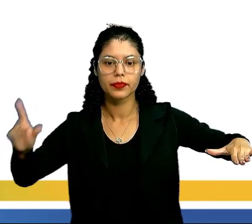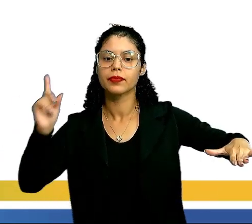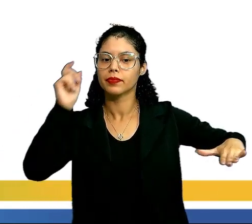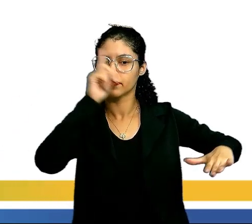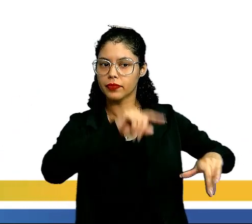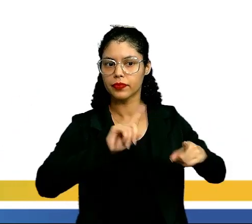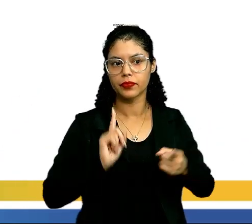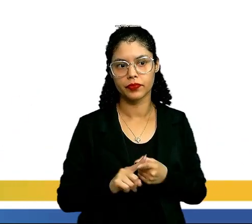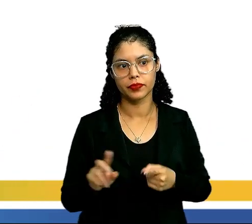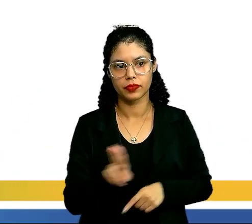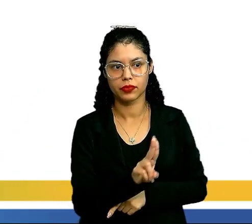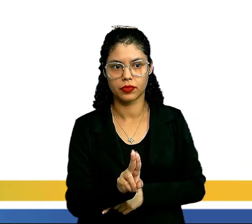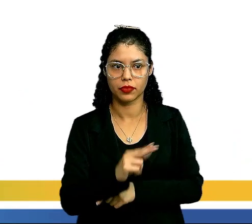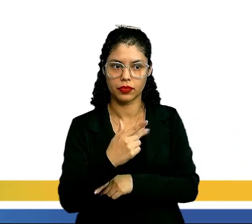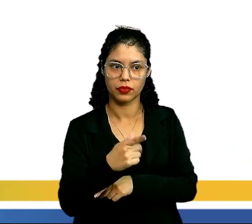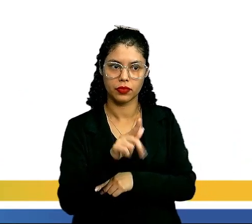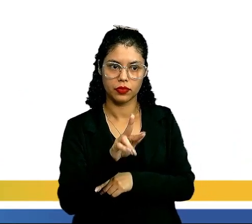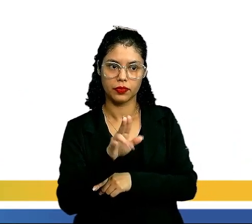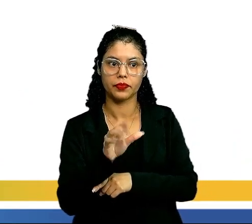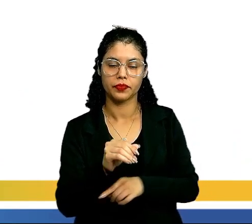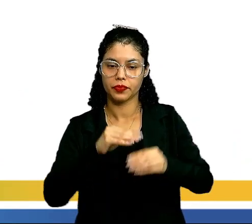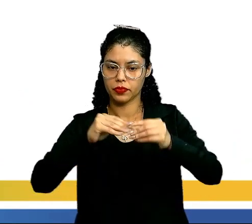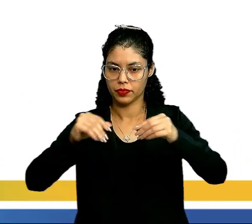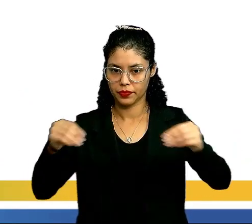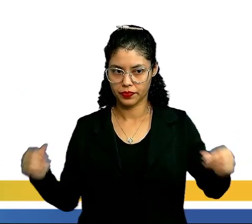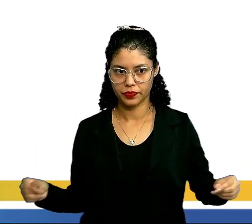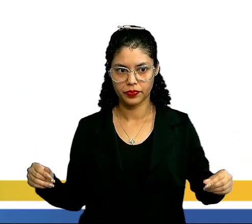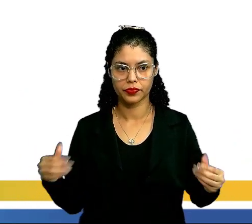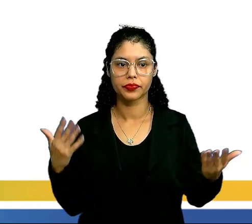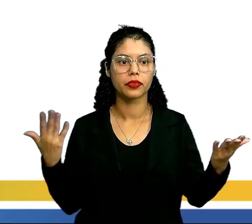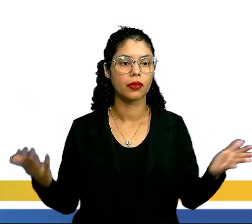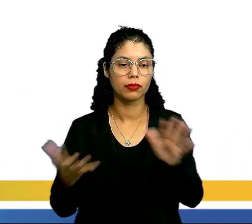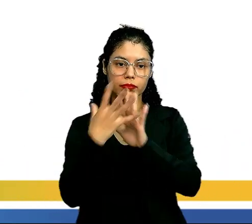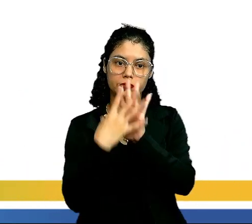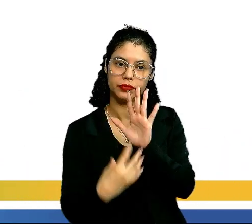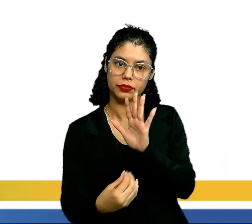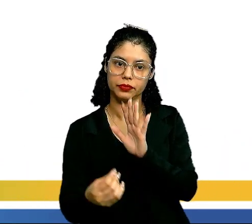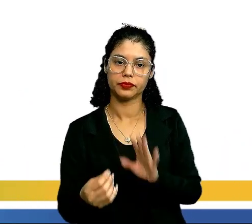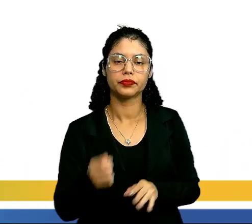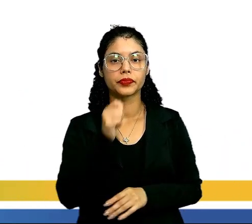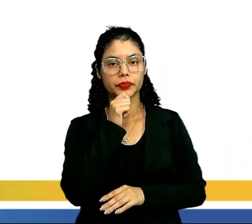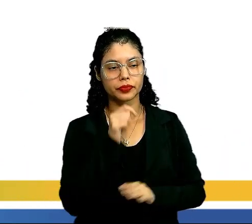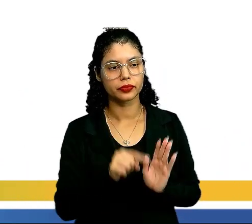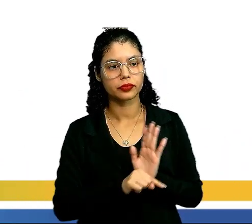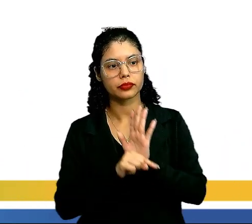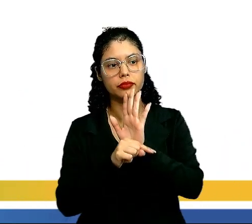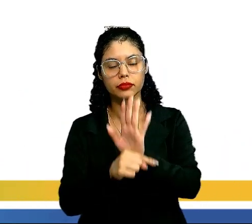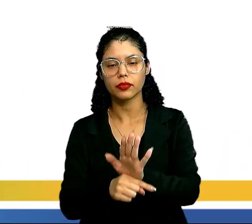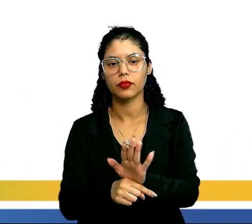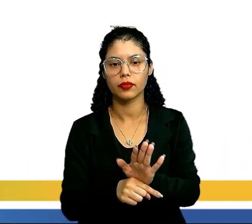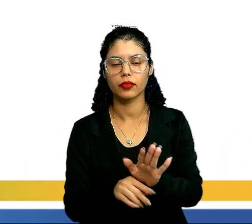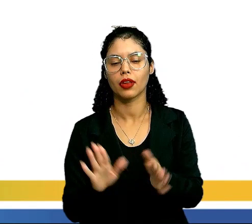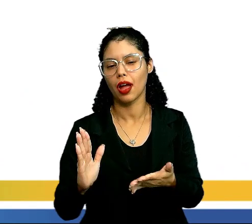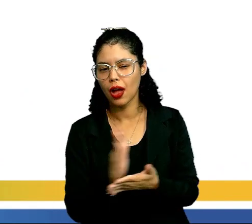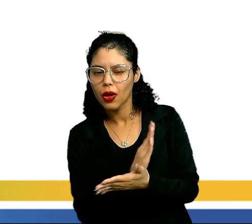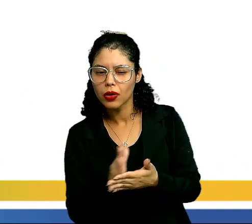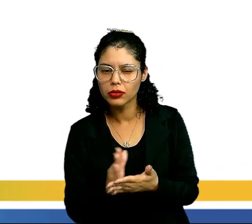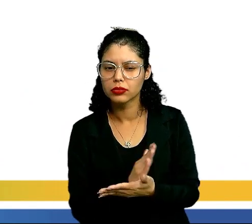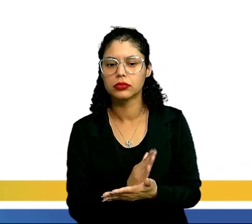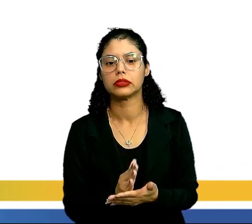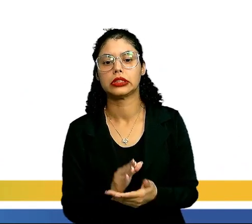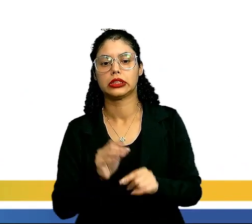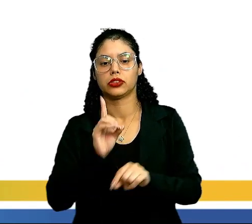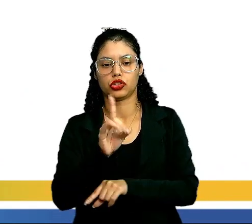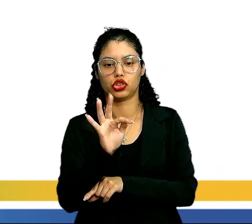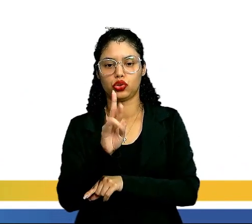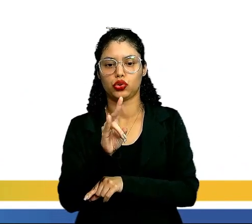plana, que é o chamado planisfério terrestre. Então, as projeções cartográficas costumam apresentar